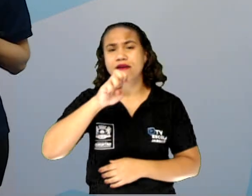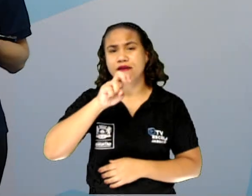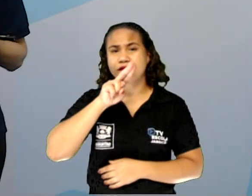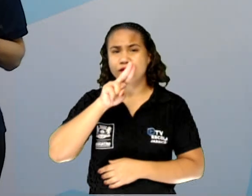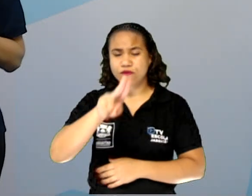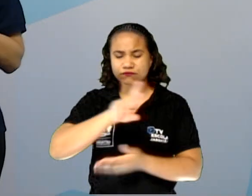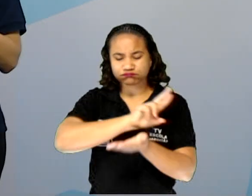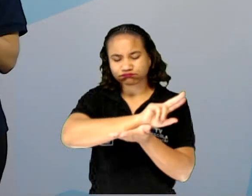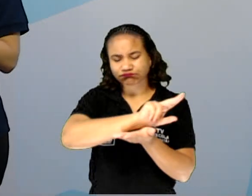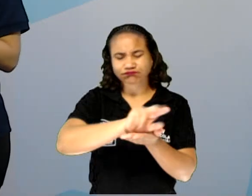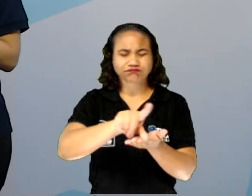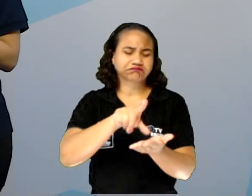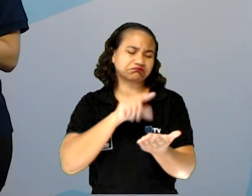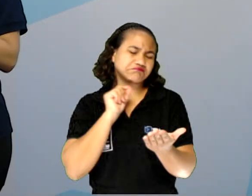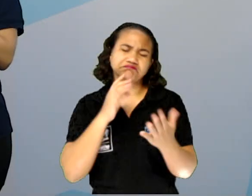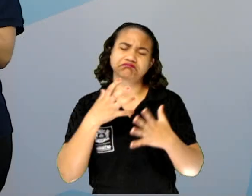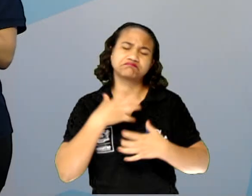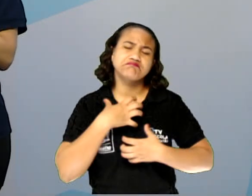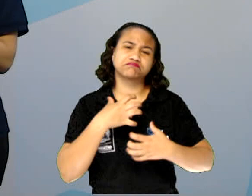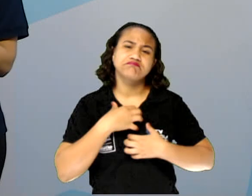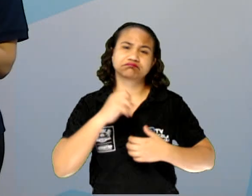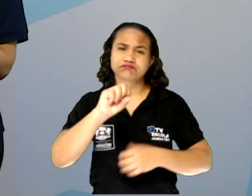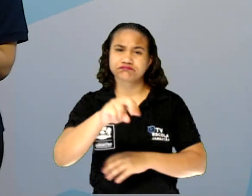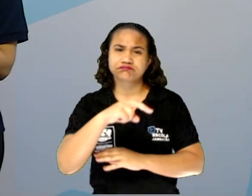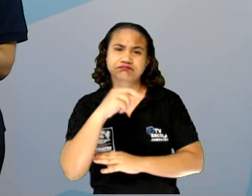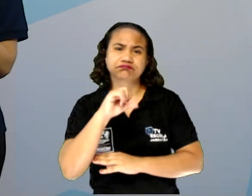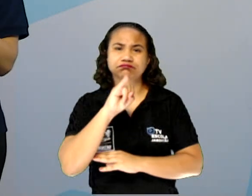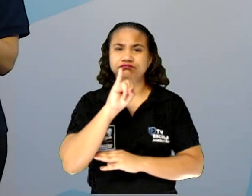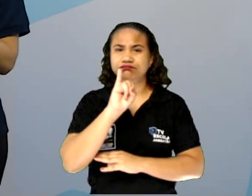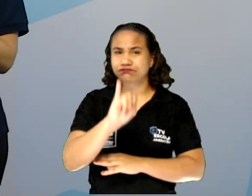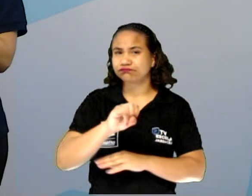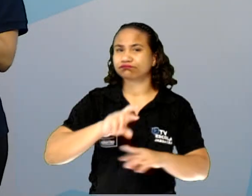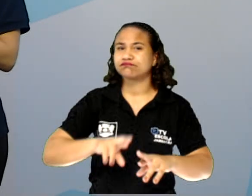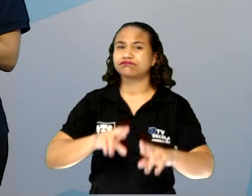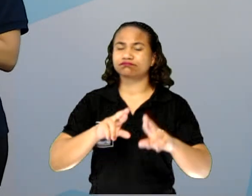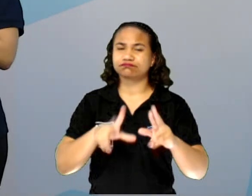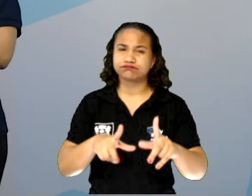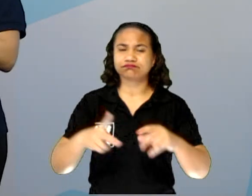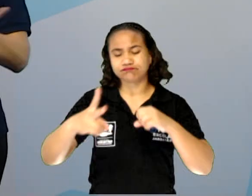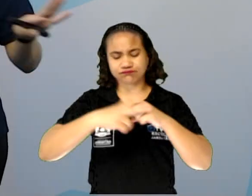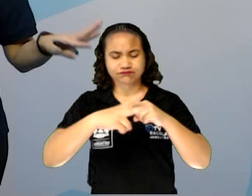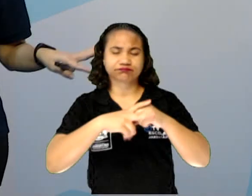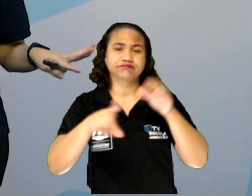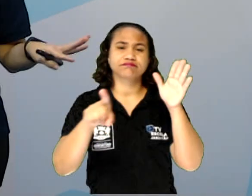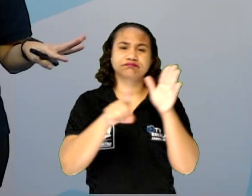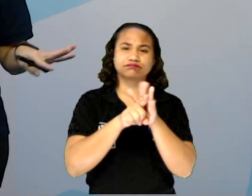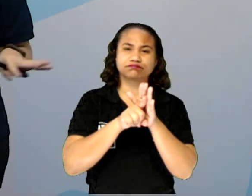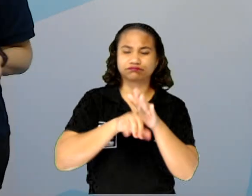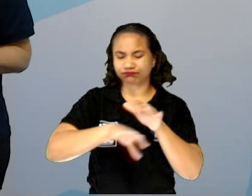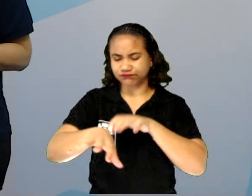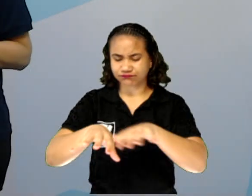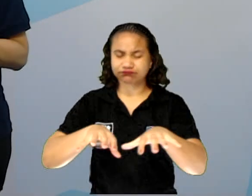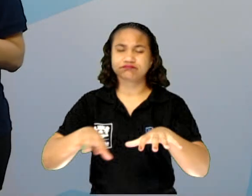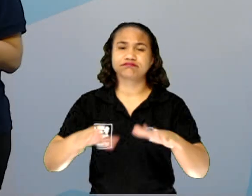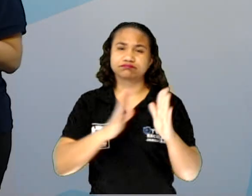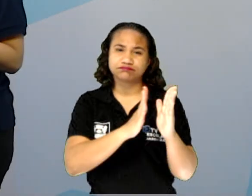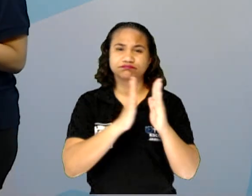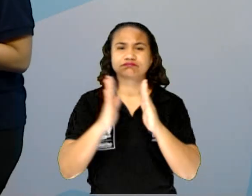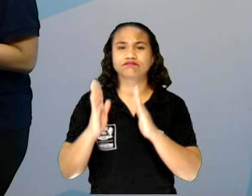que for melhor. Ou junta pronome e verbo, ou verbo e negação, ou deixa tudo separado,